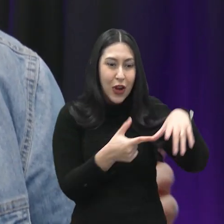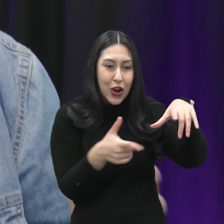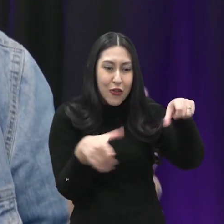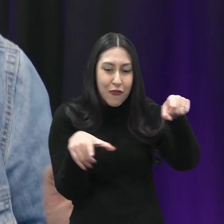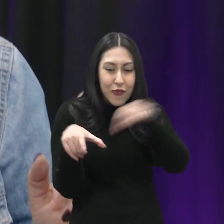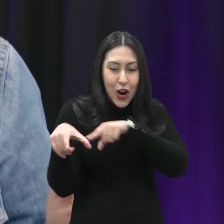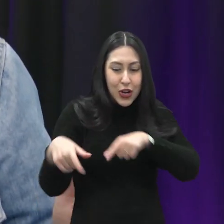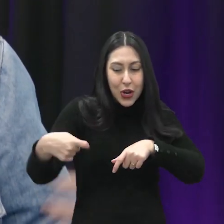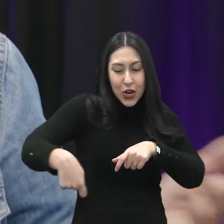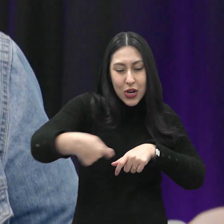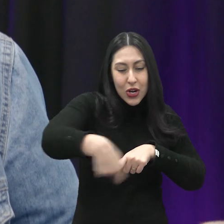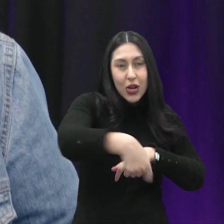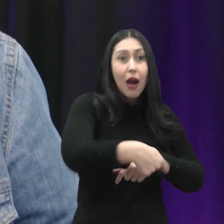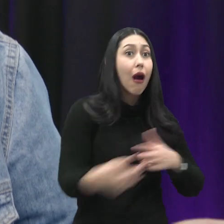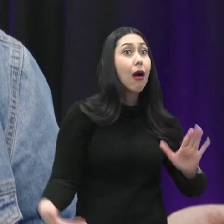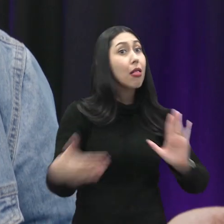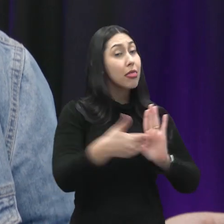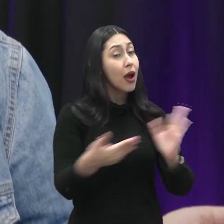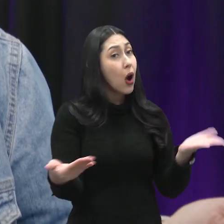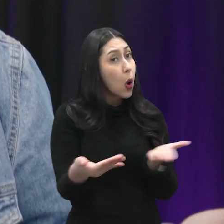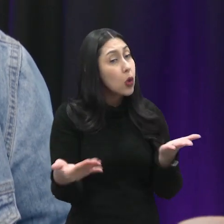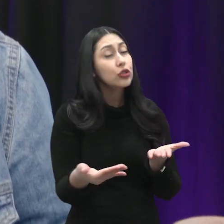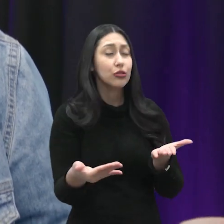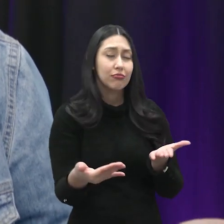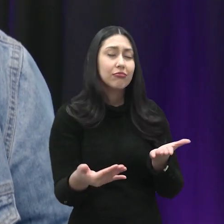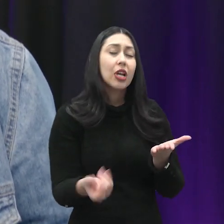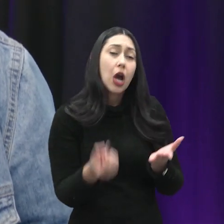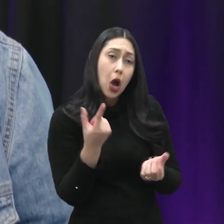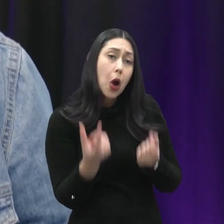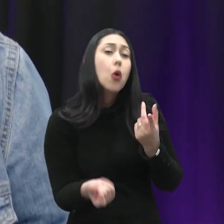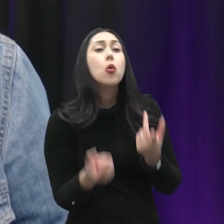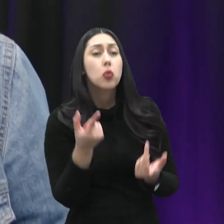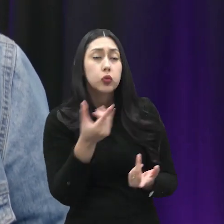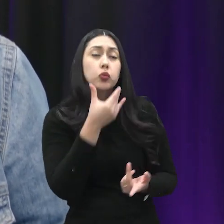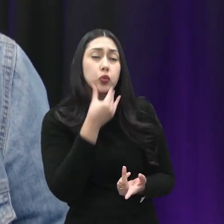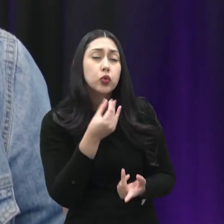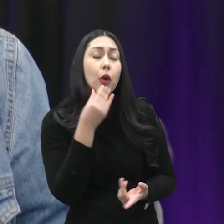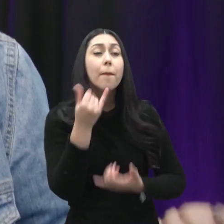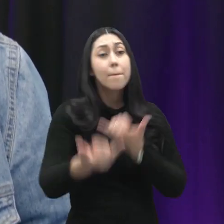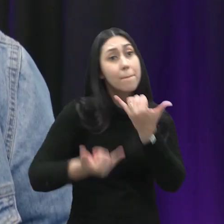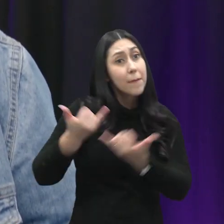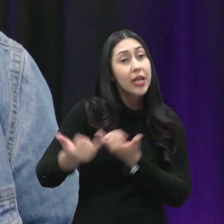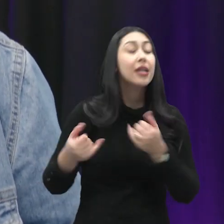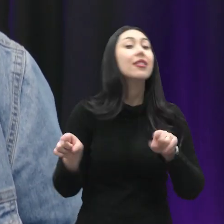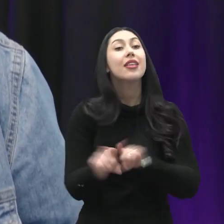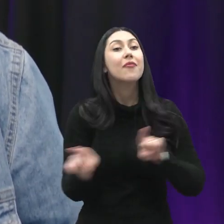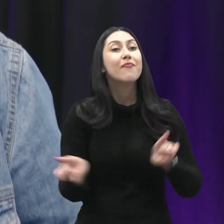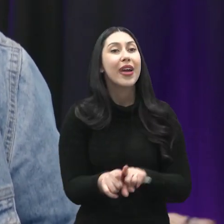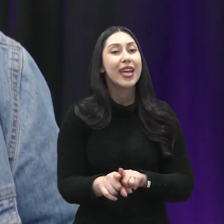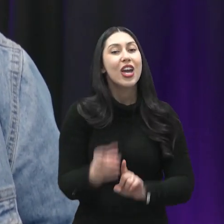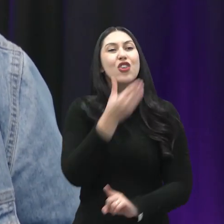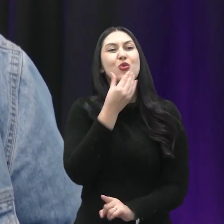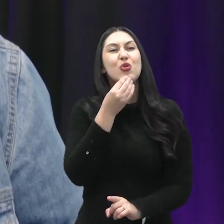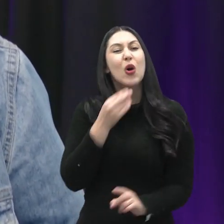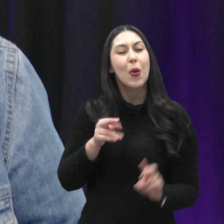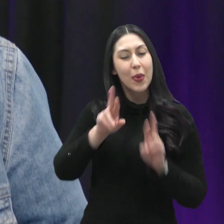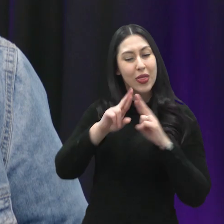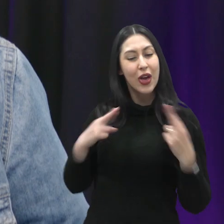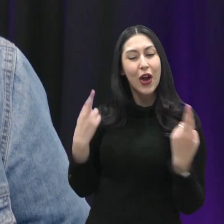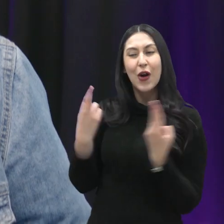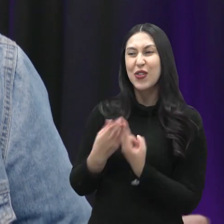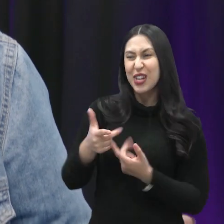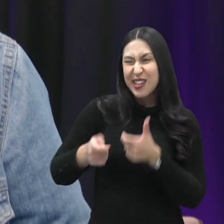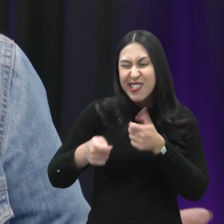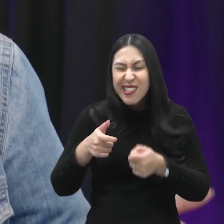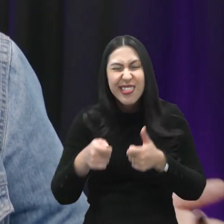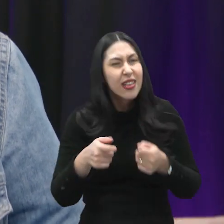homens, campeonatos de botão. Até hoje, né? Tem gente que participa de campeonato de botão. Não se reúne para jogar videogame,